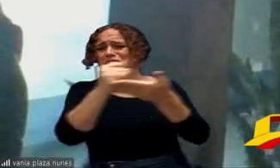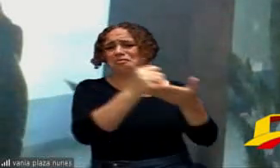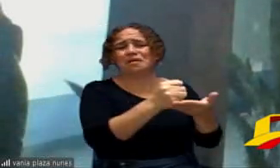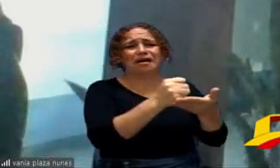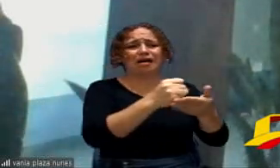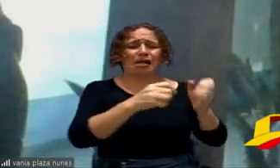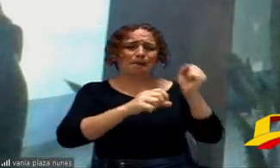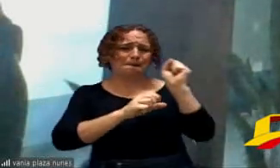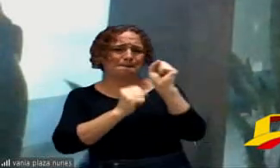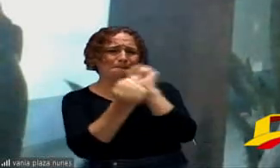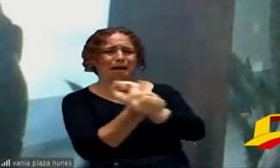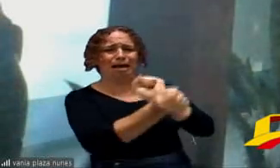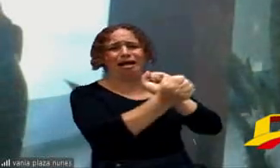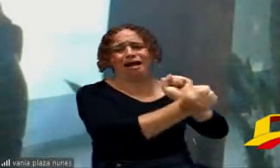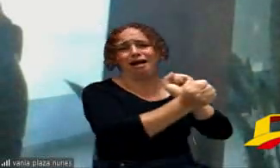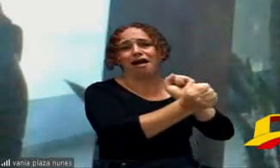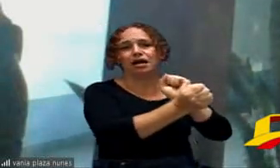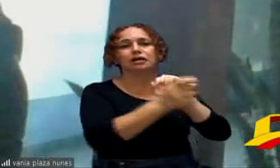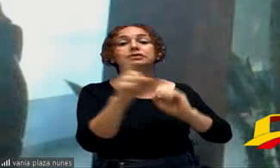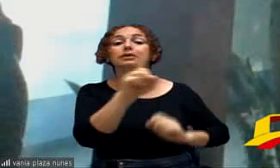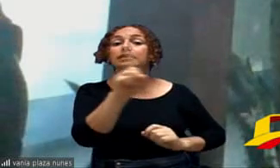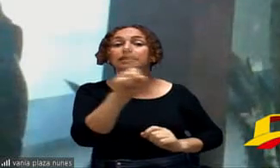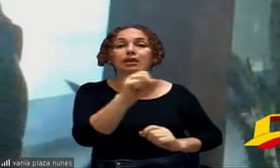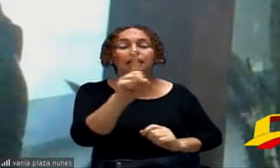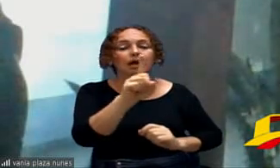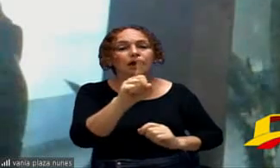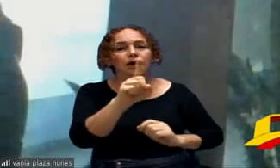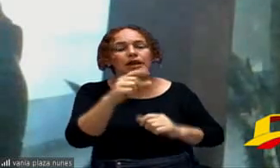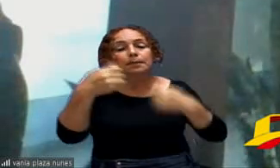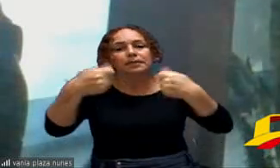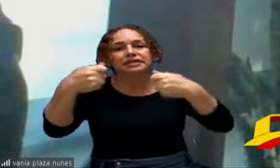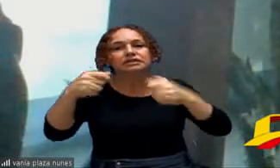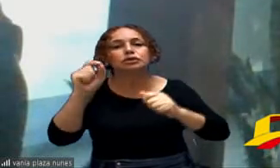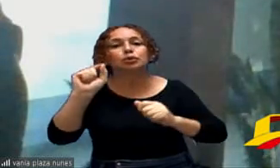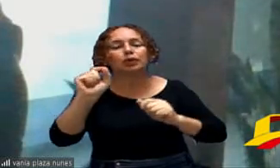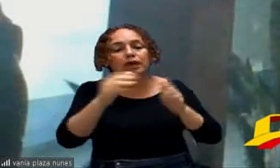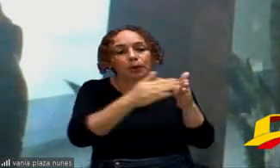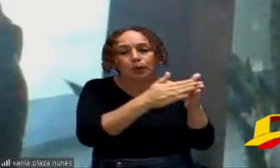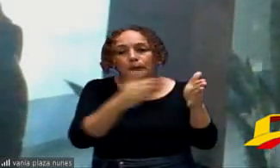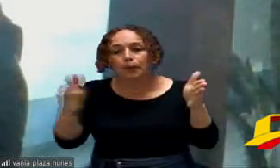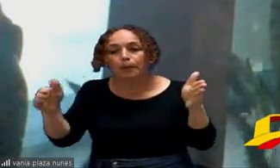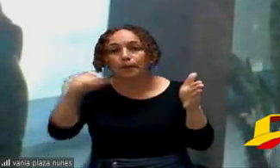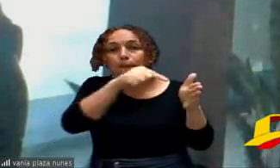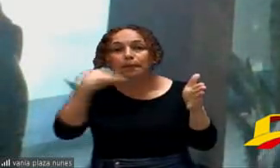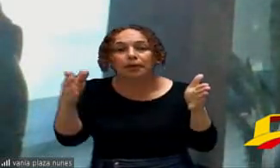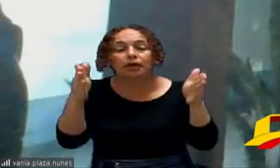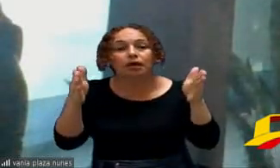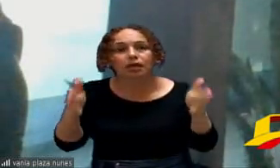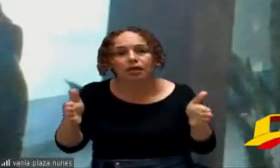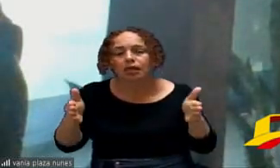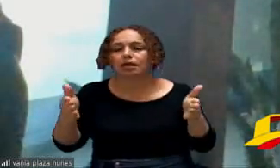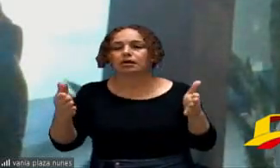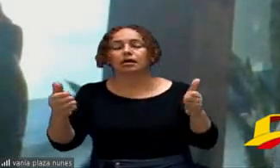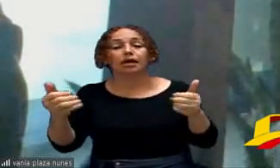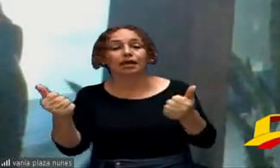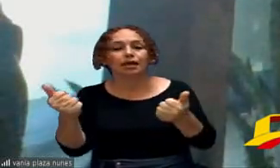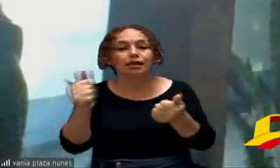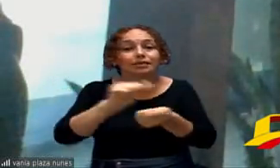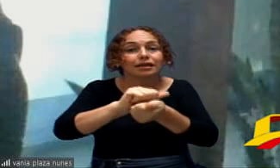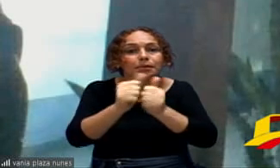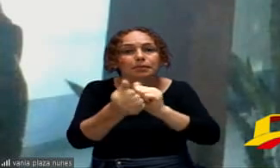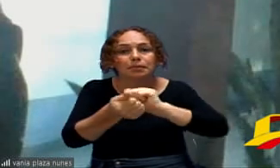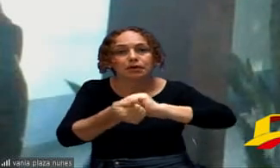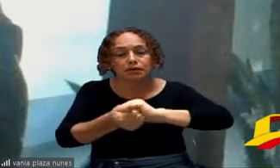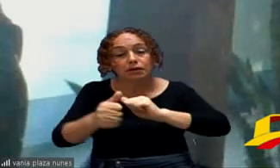um período de adaptação, tanto para o início da viagem, quanto quando ele chegar, ele vai passar por esse período de adaptação, né?